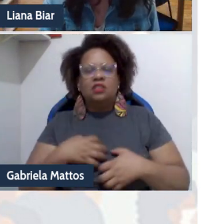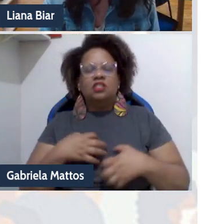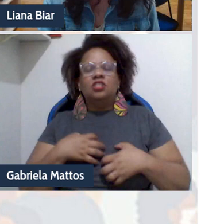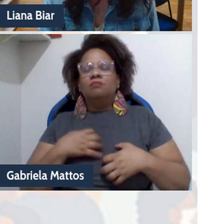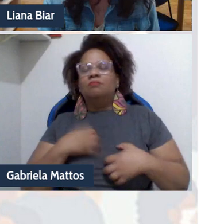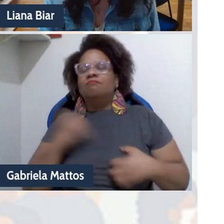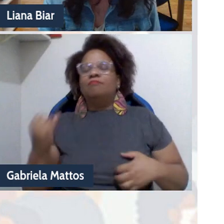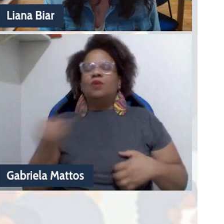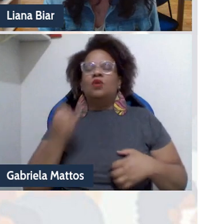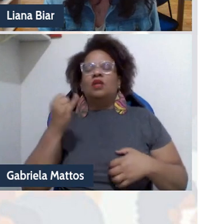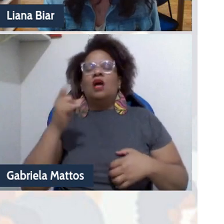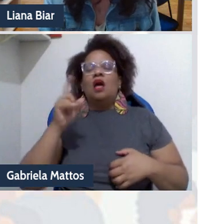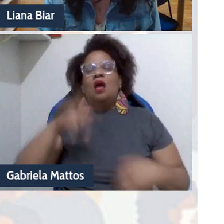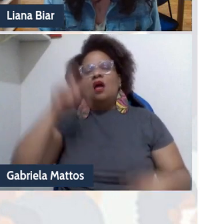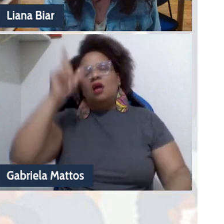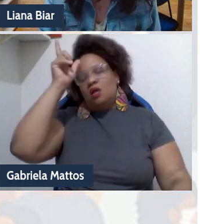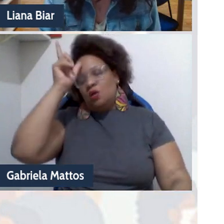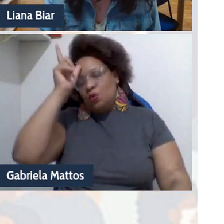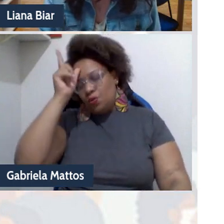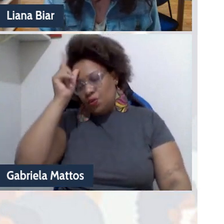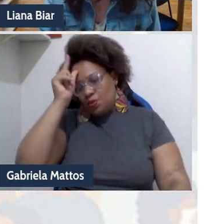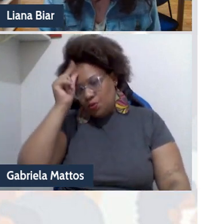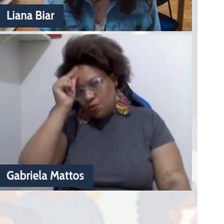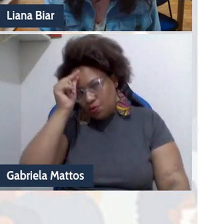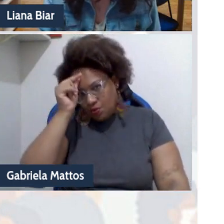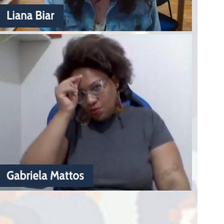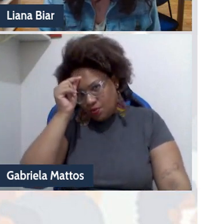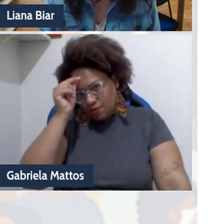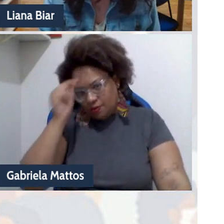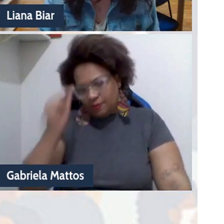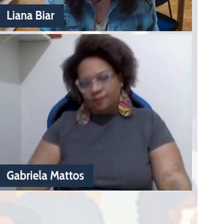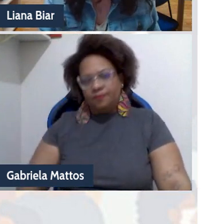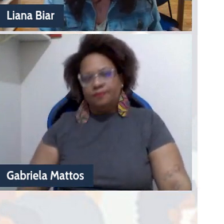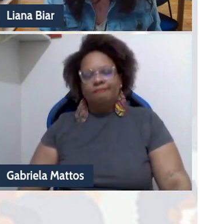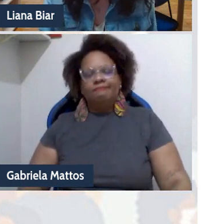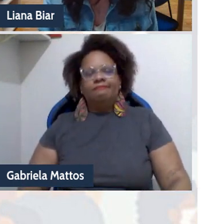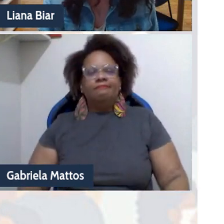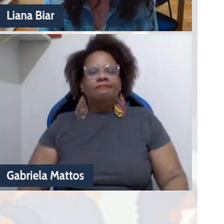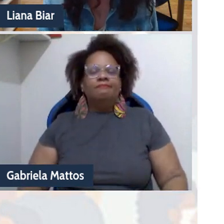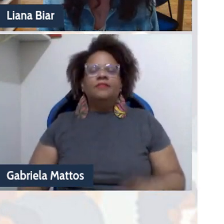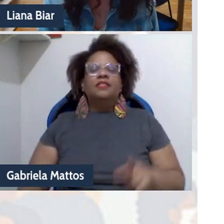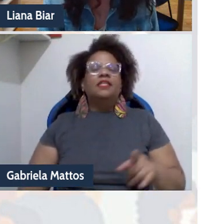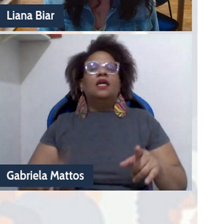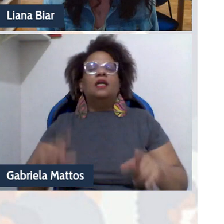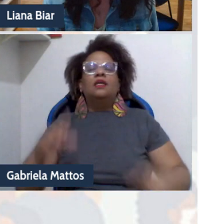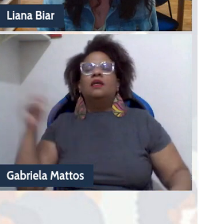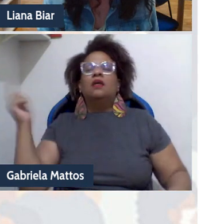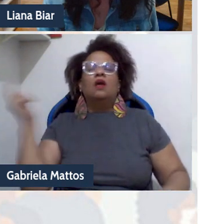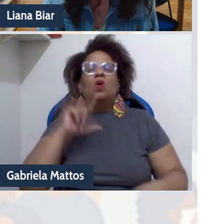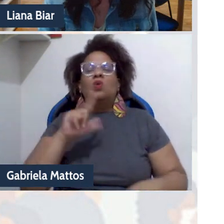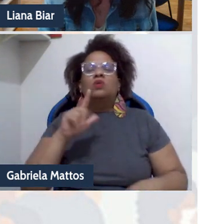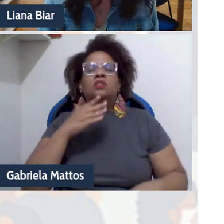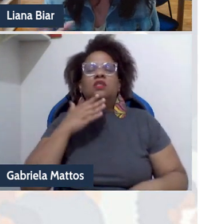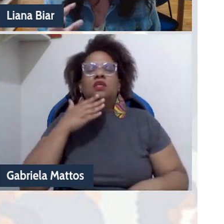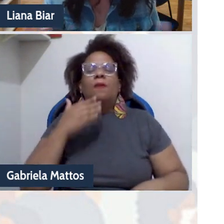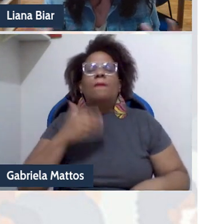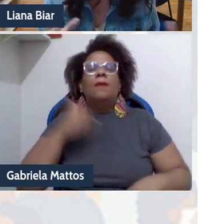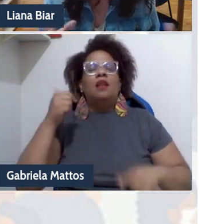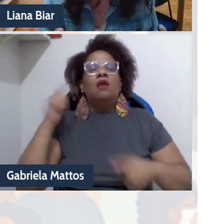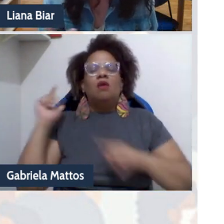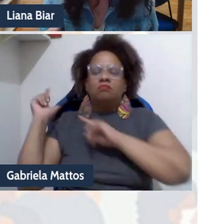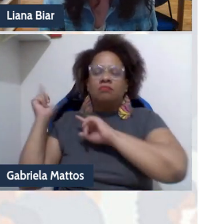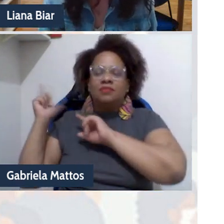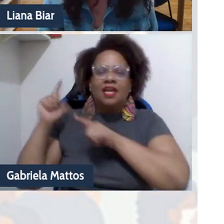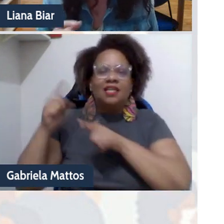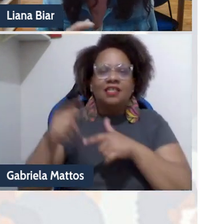de alívio, né? Mas aí, o que se supera, né, nessa trajetória de superação? Vai variar de